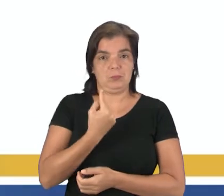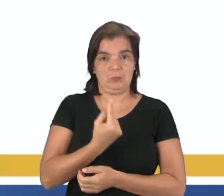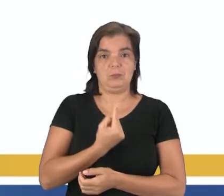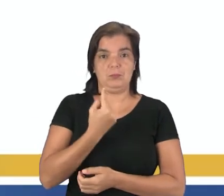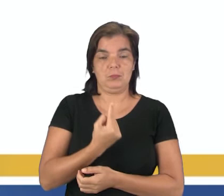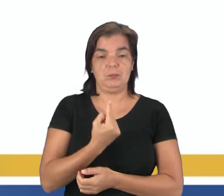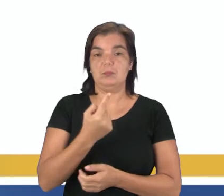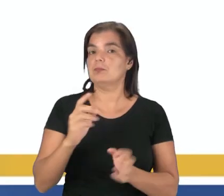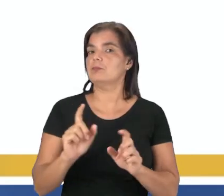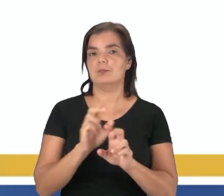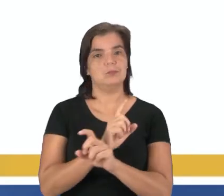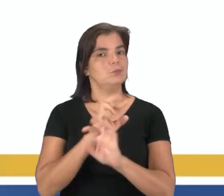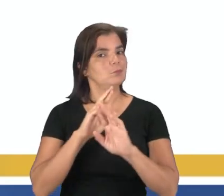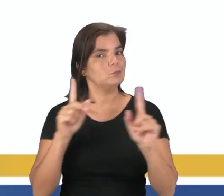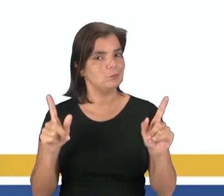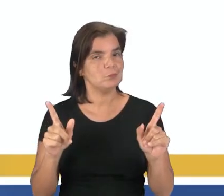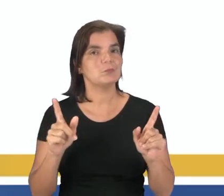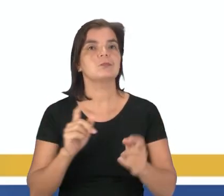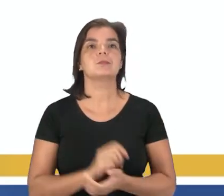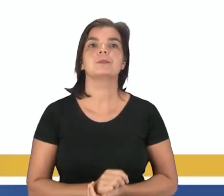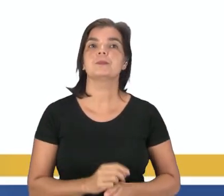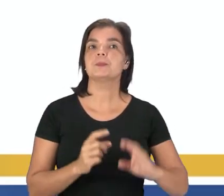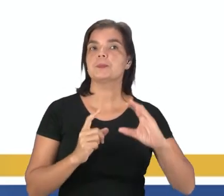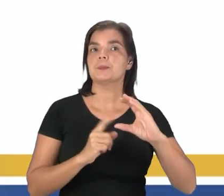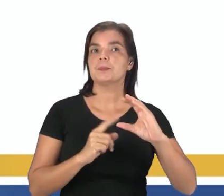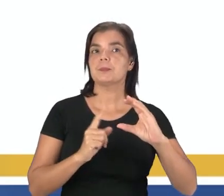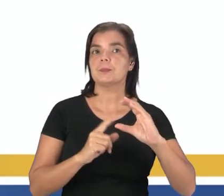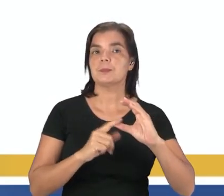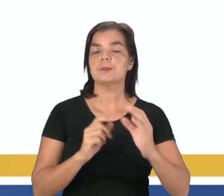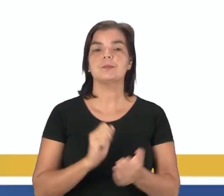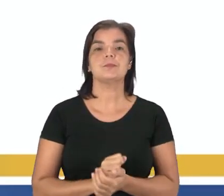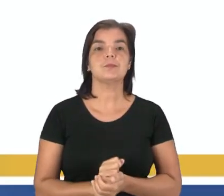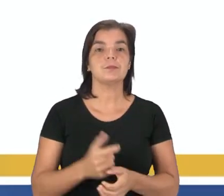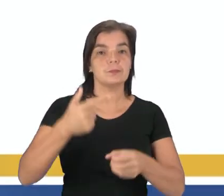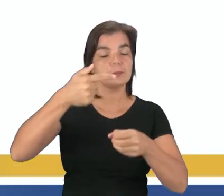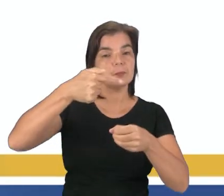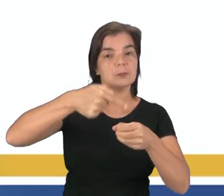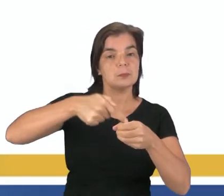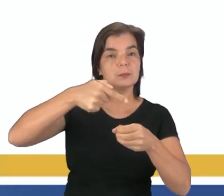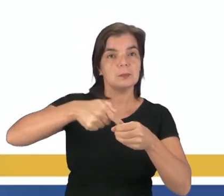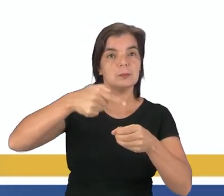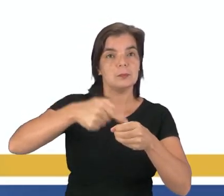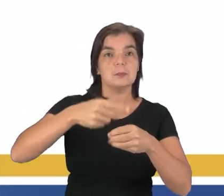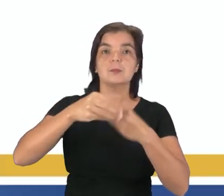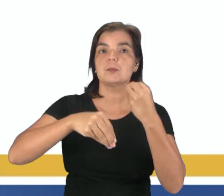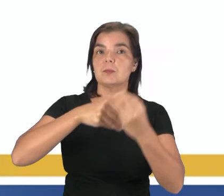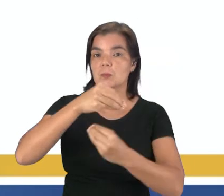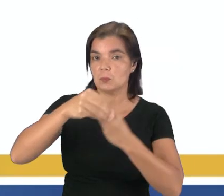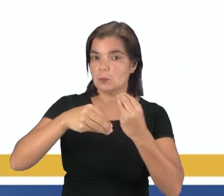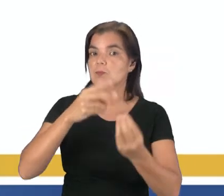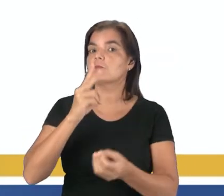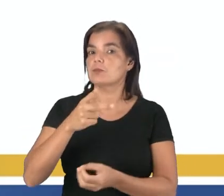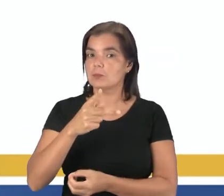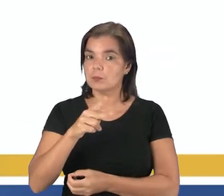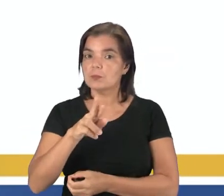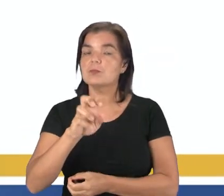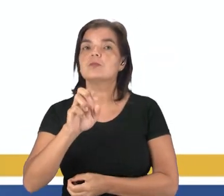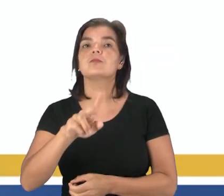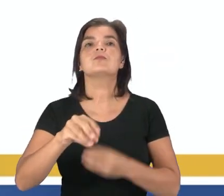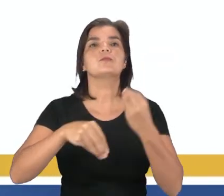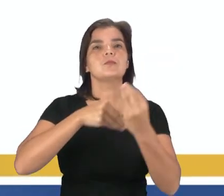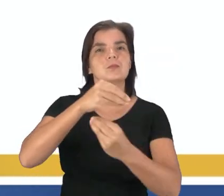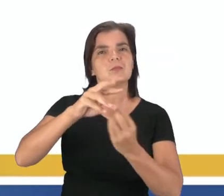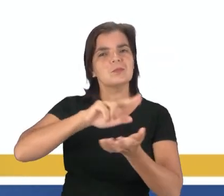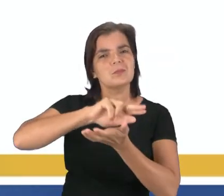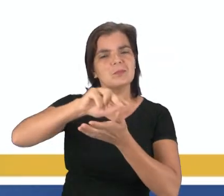individual, e não o contrário. Na letra C, a gente já tem a seguinte afirmativa. A gasolina, mesmo pura, é uma